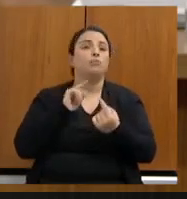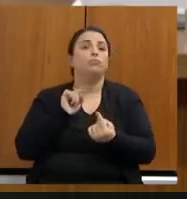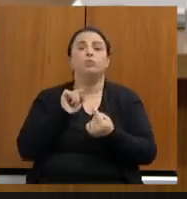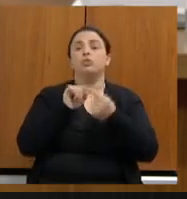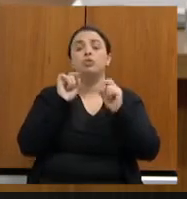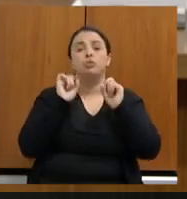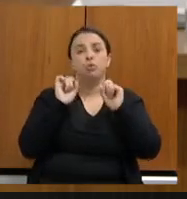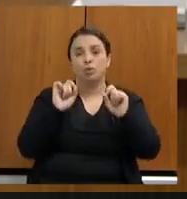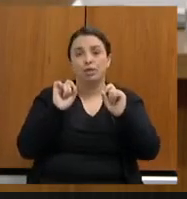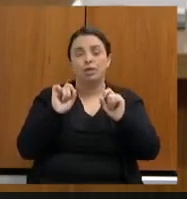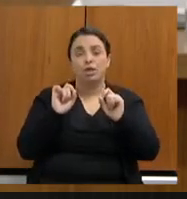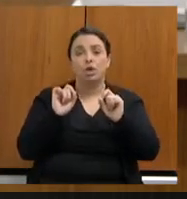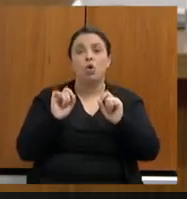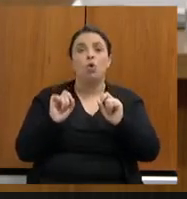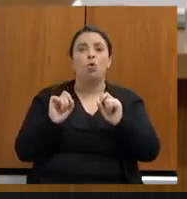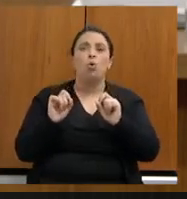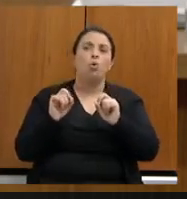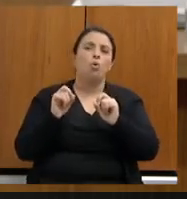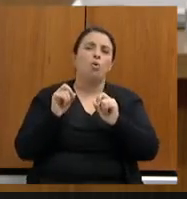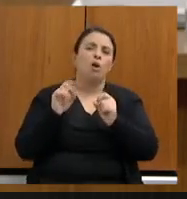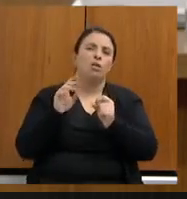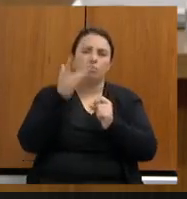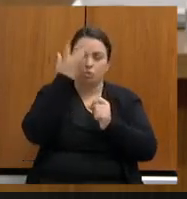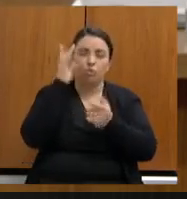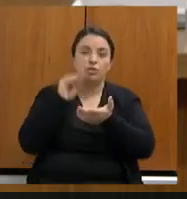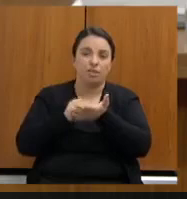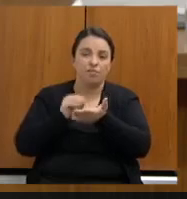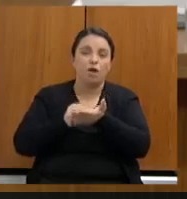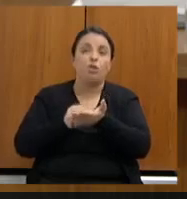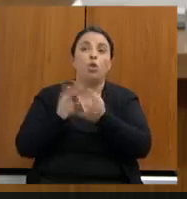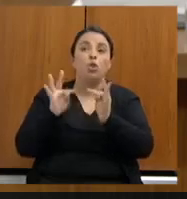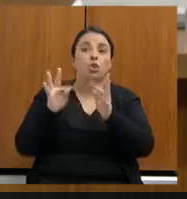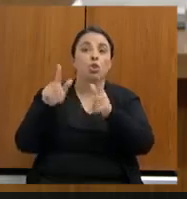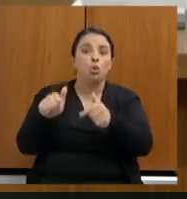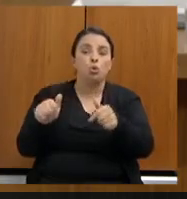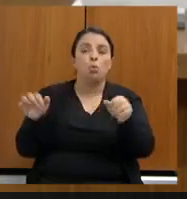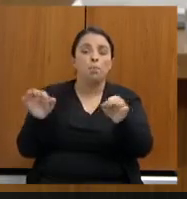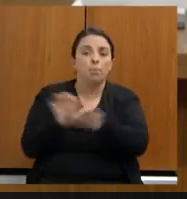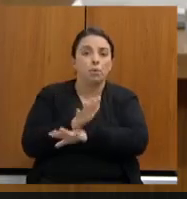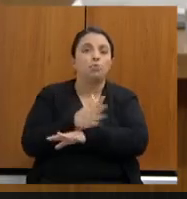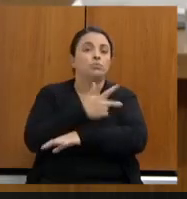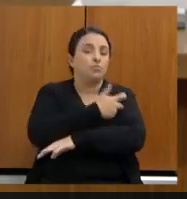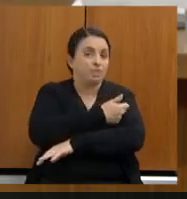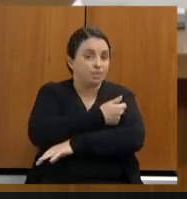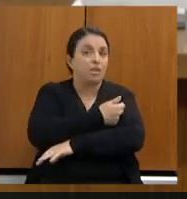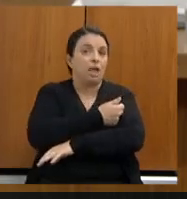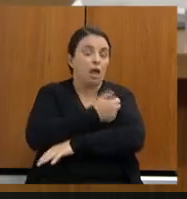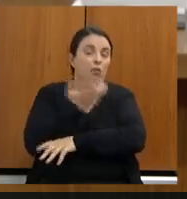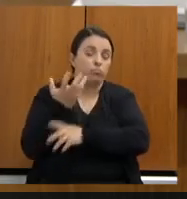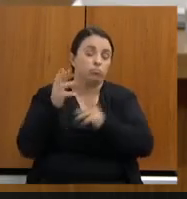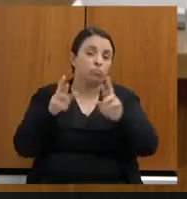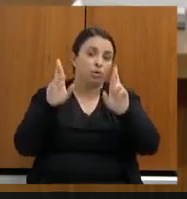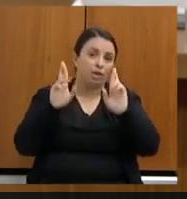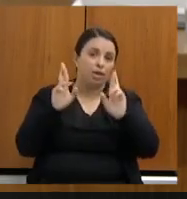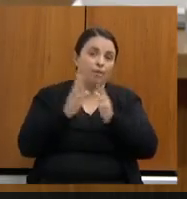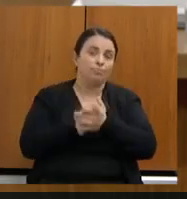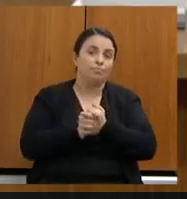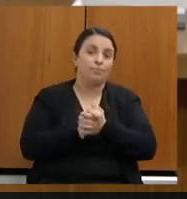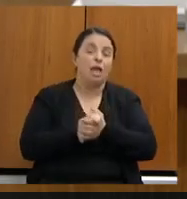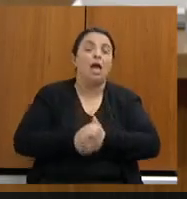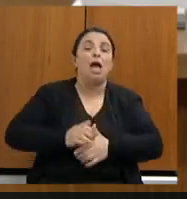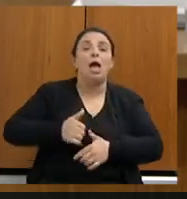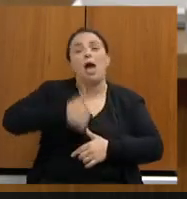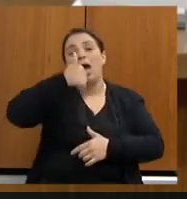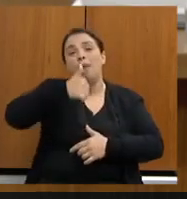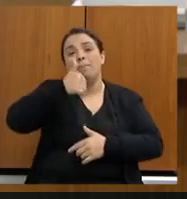assinar o restante da Tropa aqui agora eu acredito que aquela aquela primeira onda onda aqui que nós temos é que havia